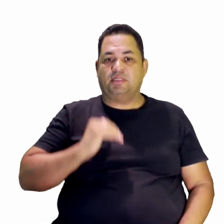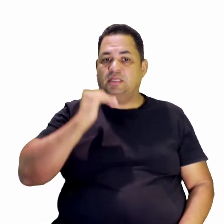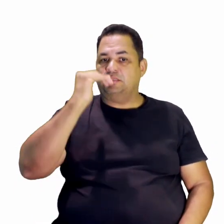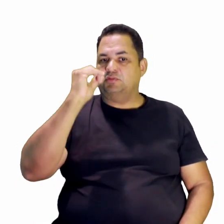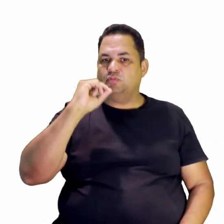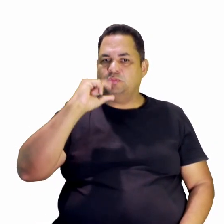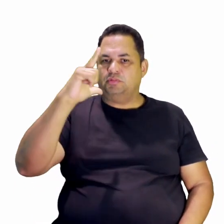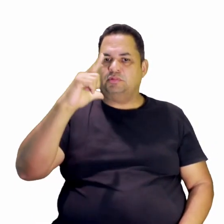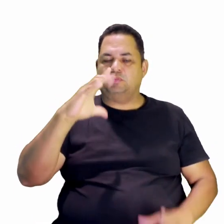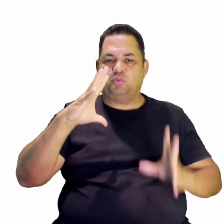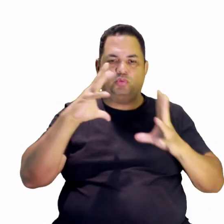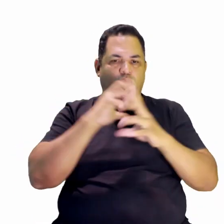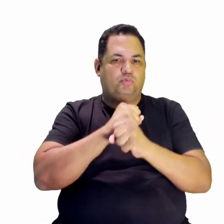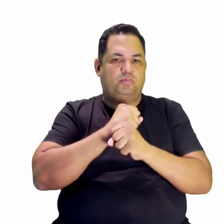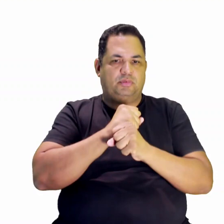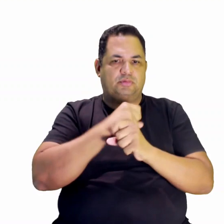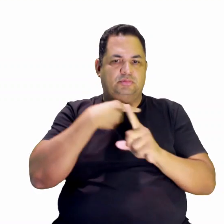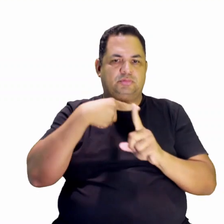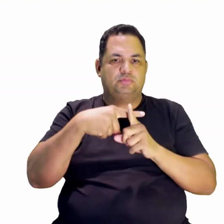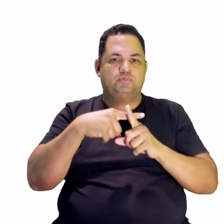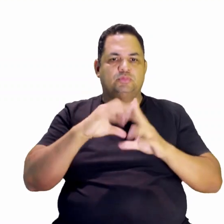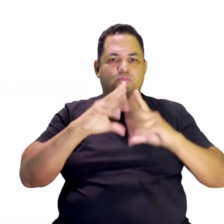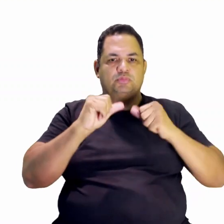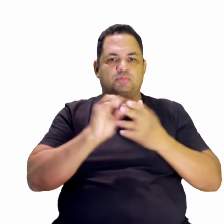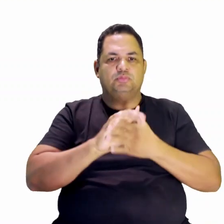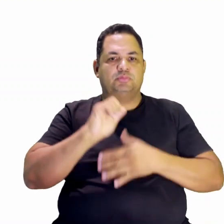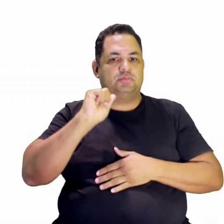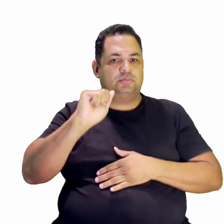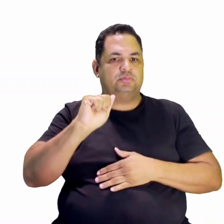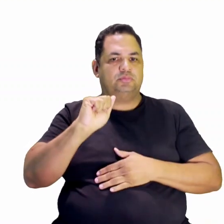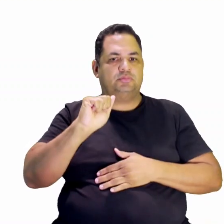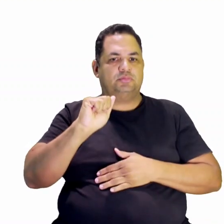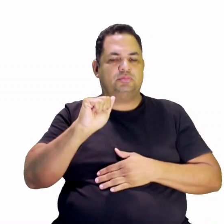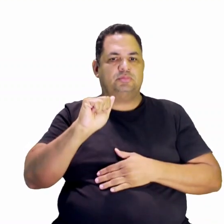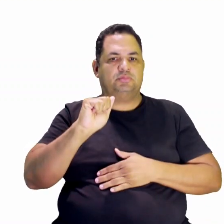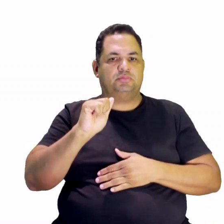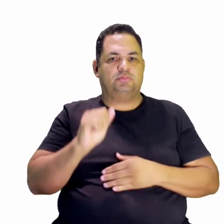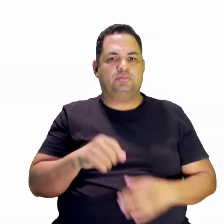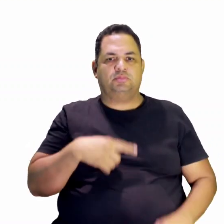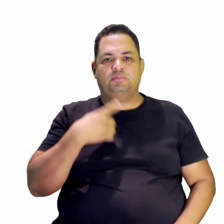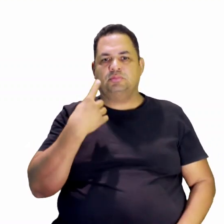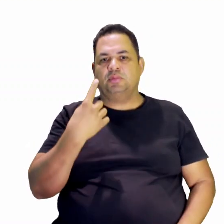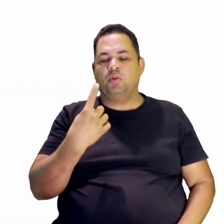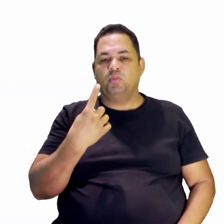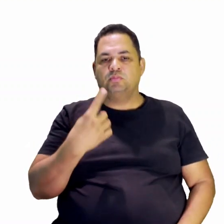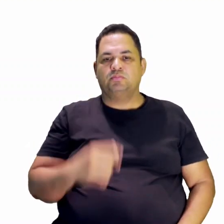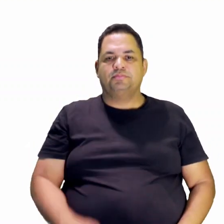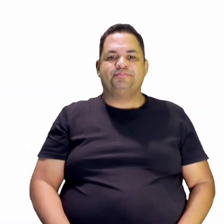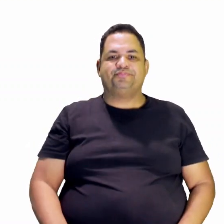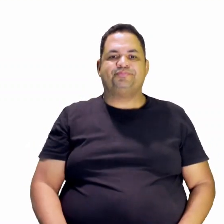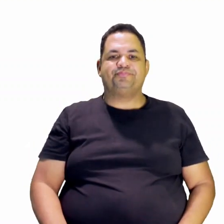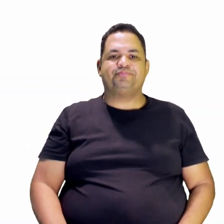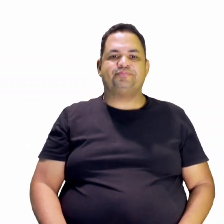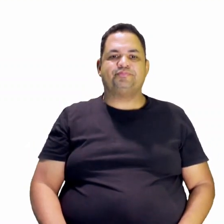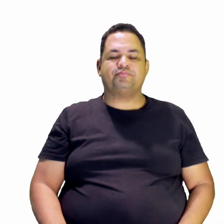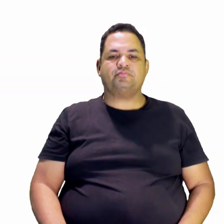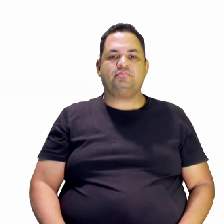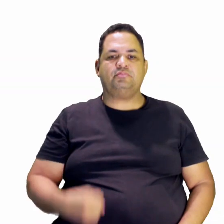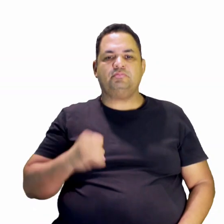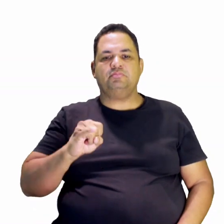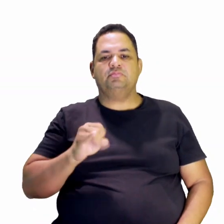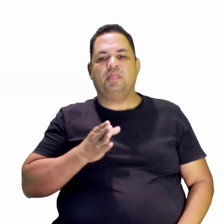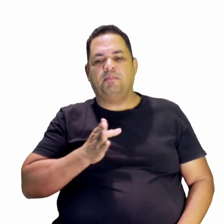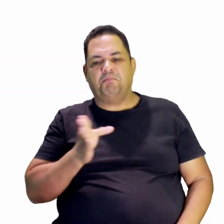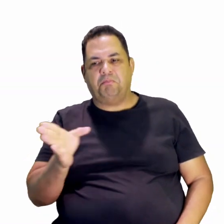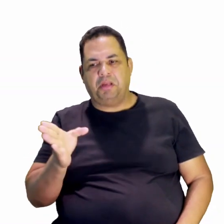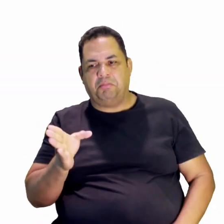um deles, somando todos. E a aceleração só pode ter a direção e sentido do vetor resultante, não dos outros. Se alguém empurrar um pouco de